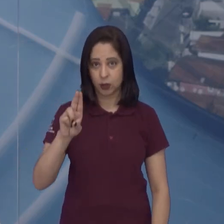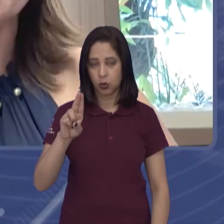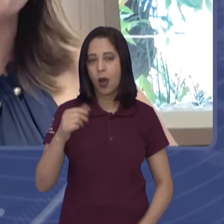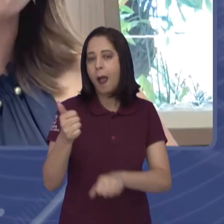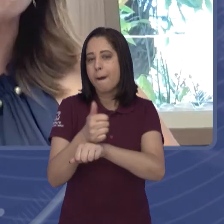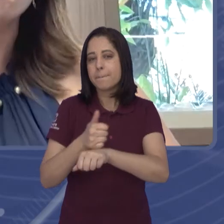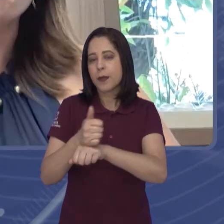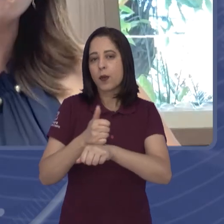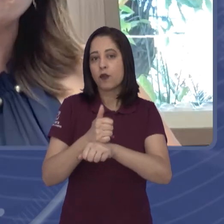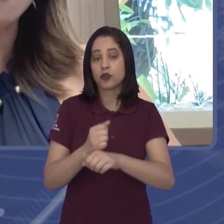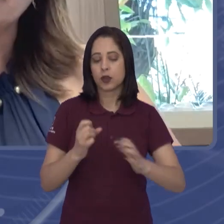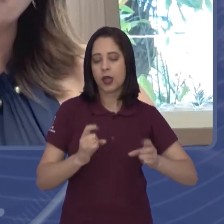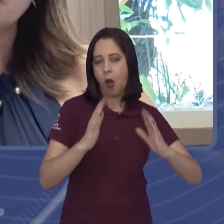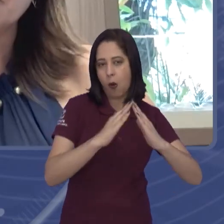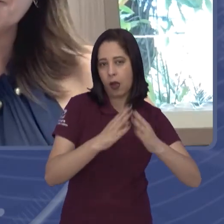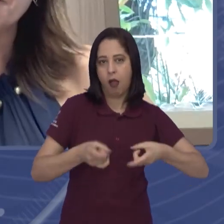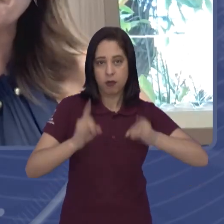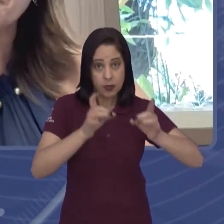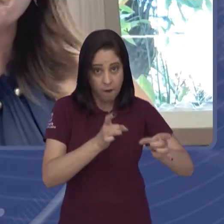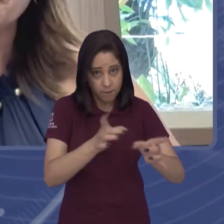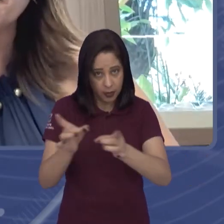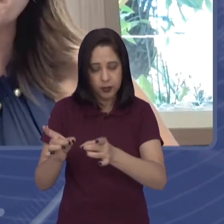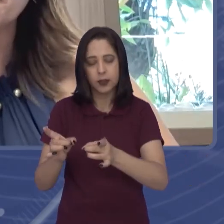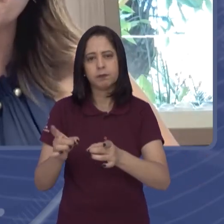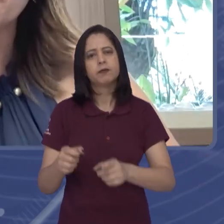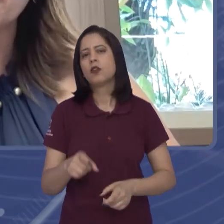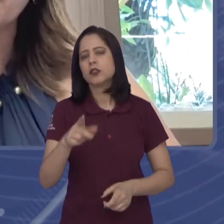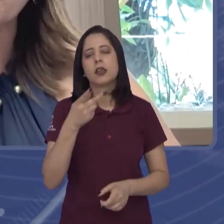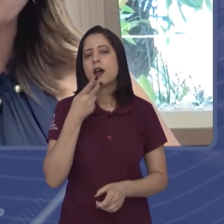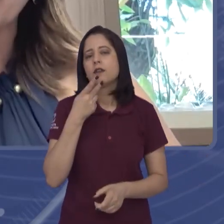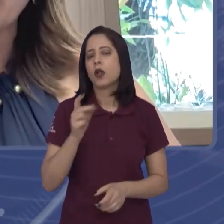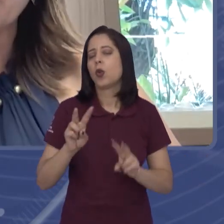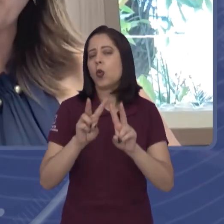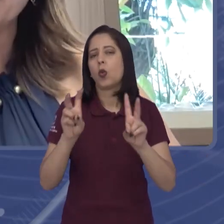imóveis. Ana Lu, a gente finalizou o primeiro bloco falando um pouquinho, né, sobre